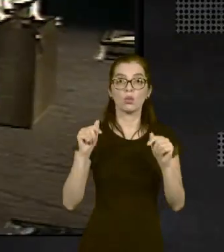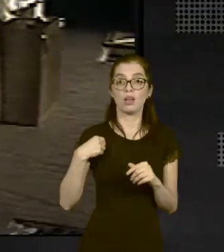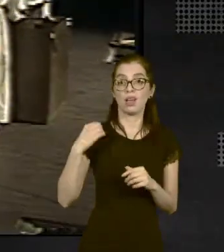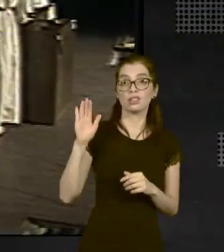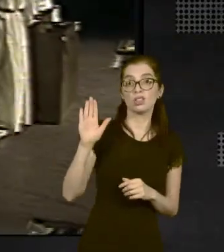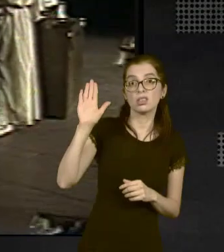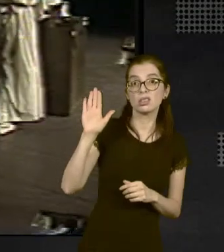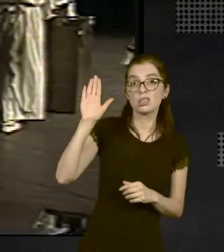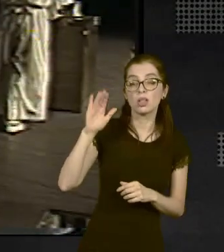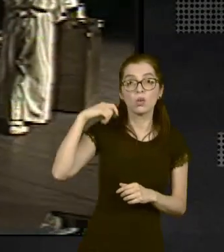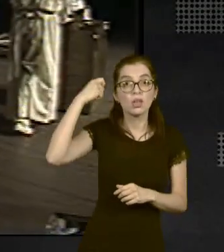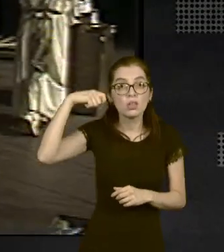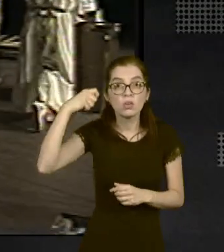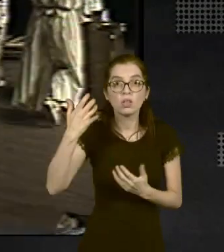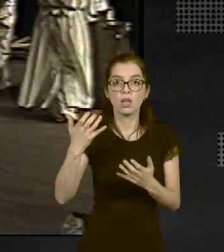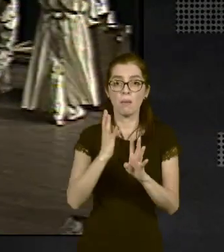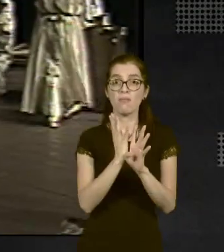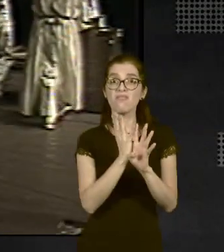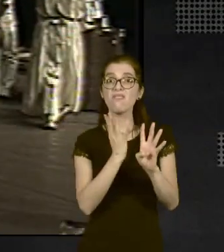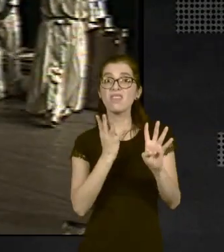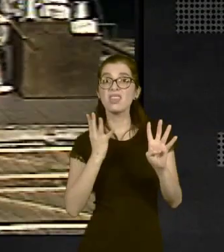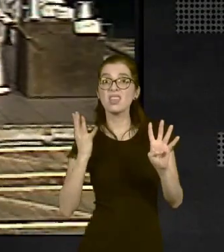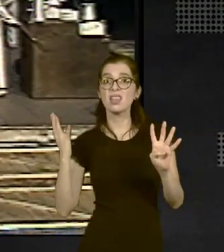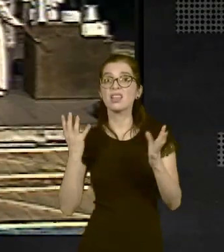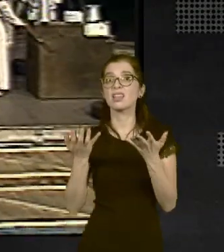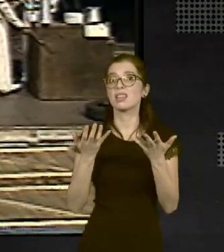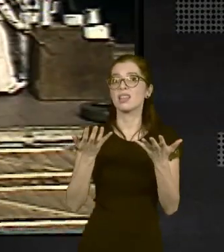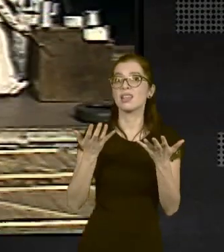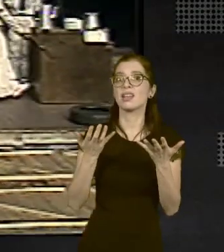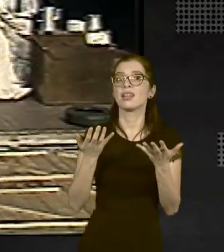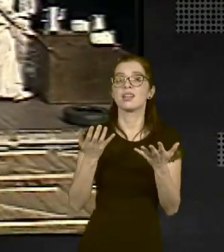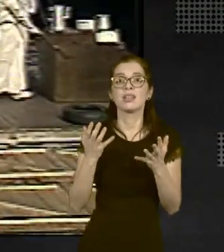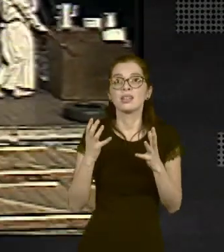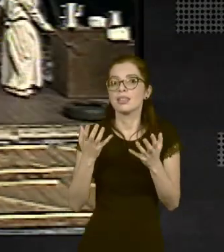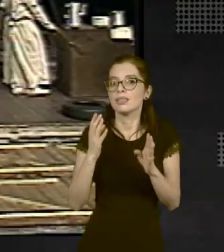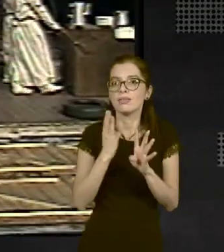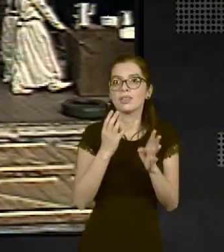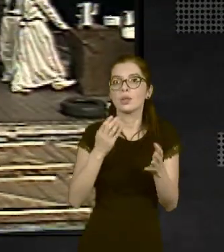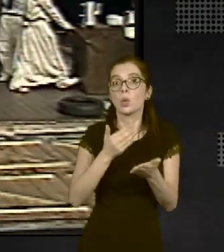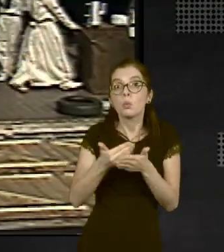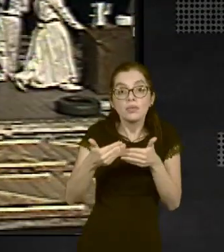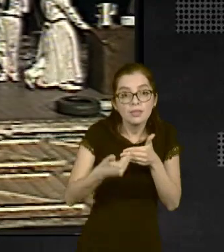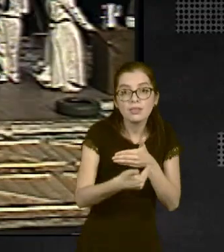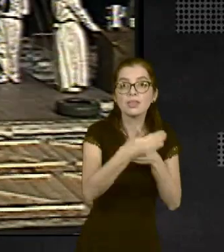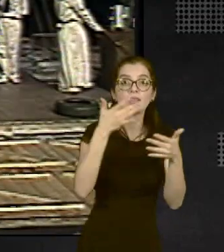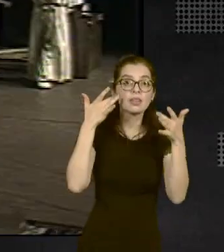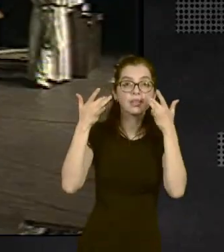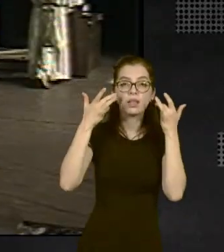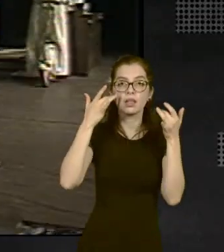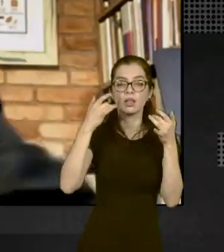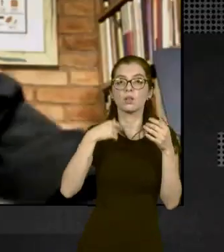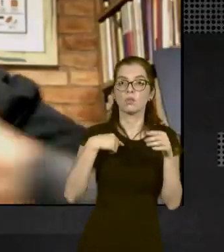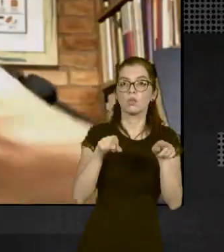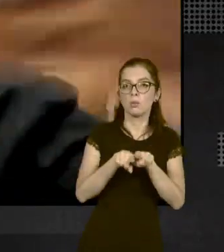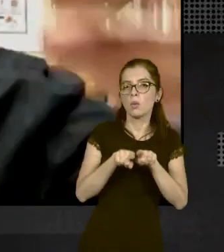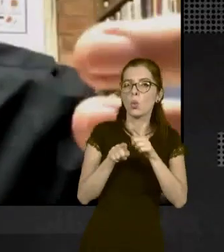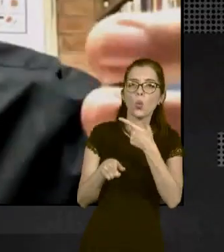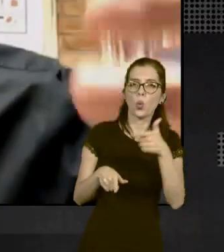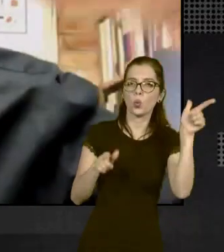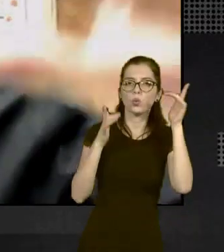que foi uma peça... Um dia ele chegou para mim e falou, está na hora de você fazer a sua peça. E aí botou todos